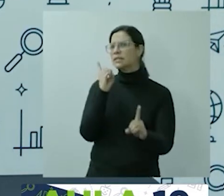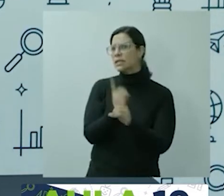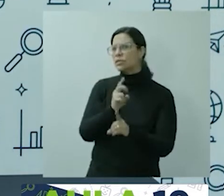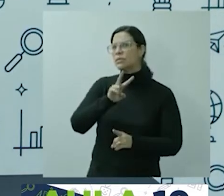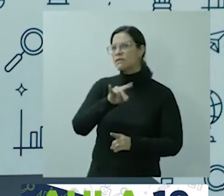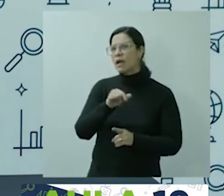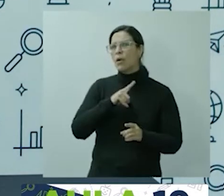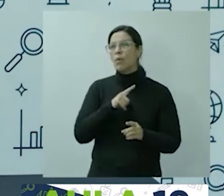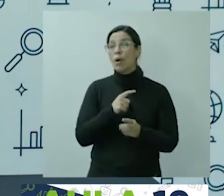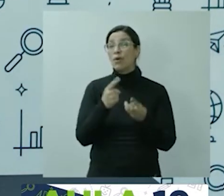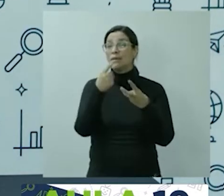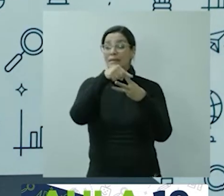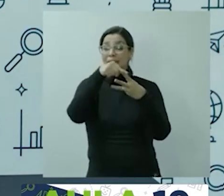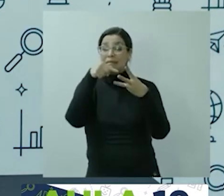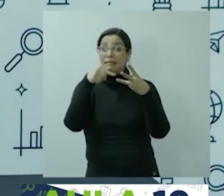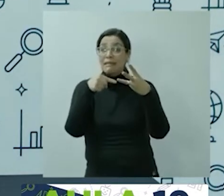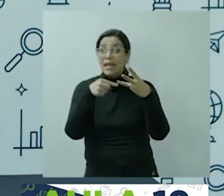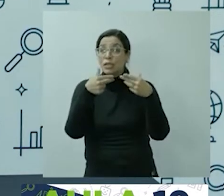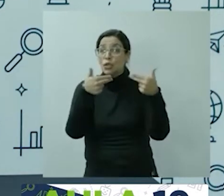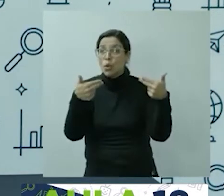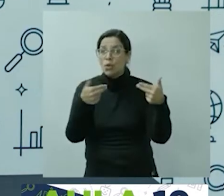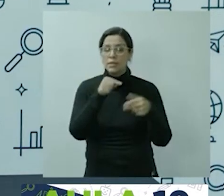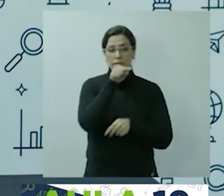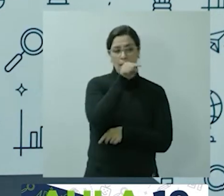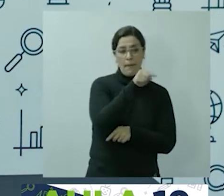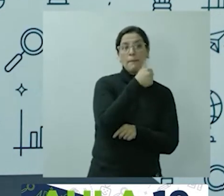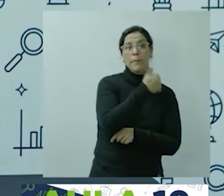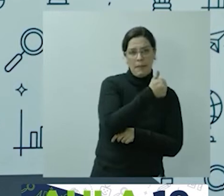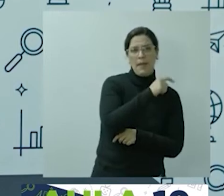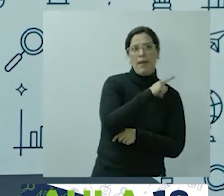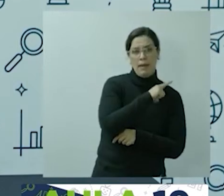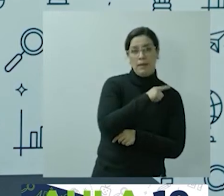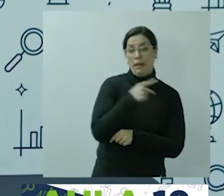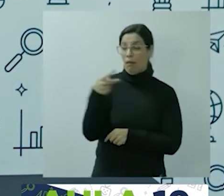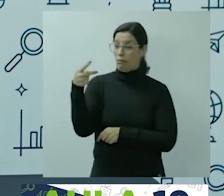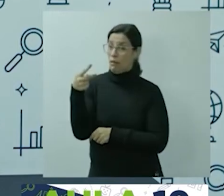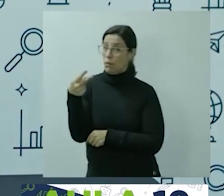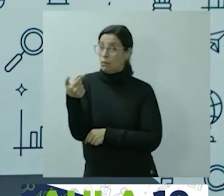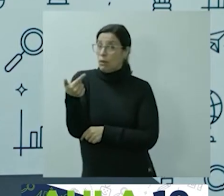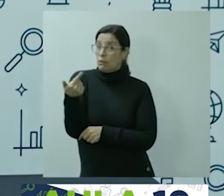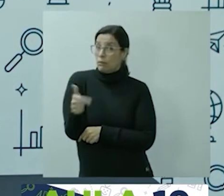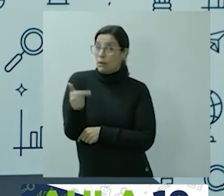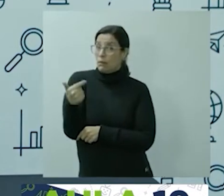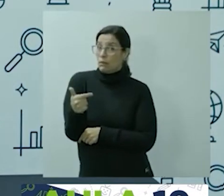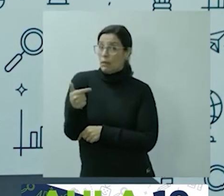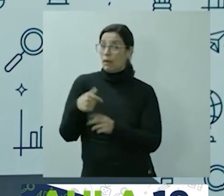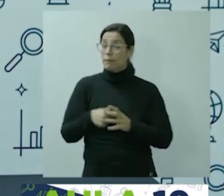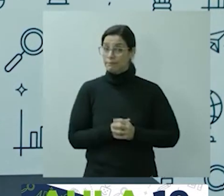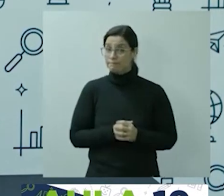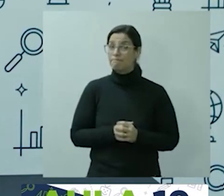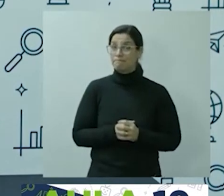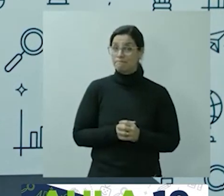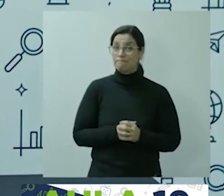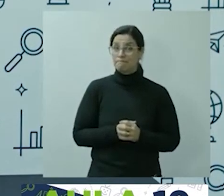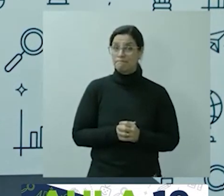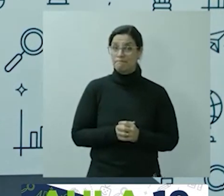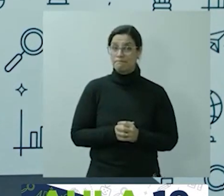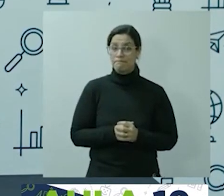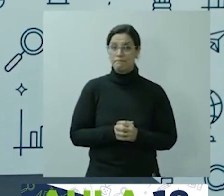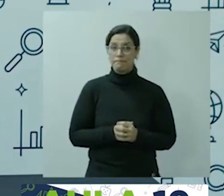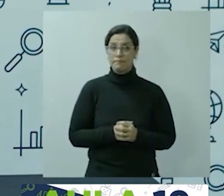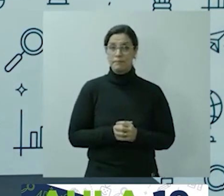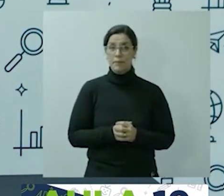descobrir três coisas que tem na primeira imagem e que não tem na segunda